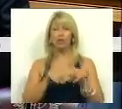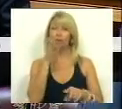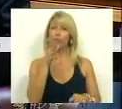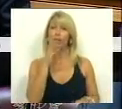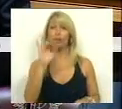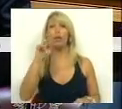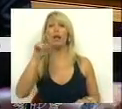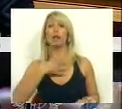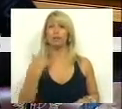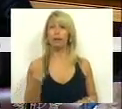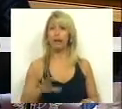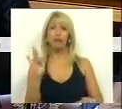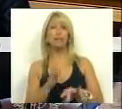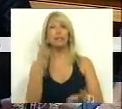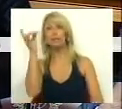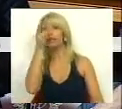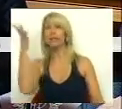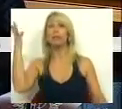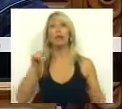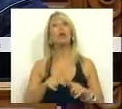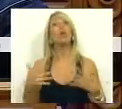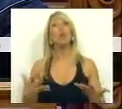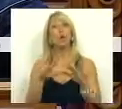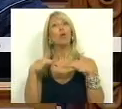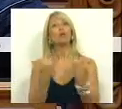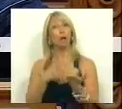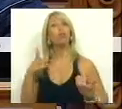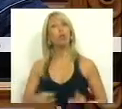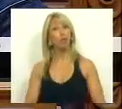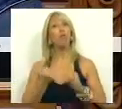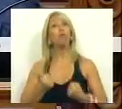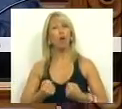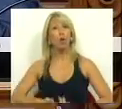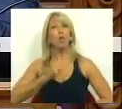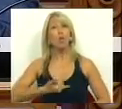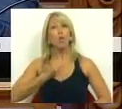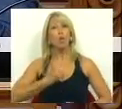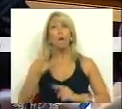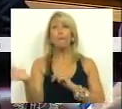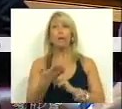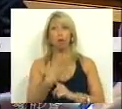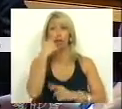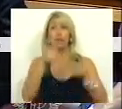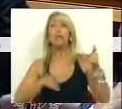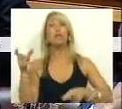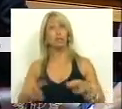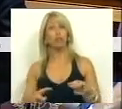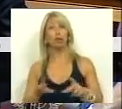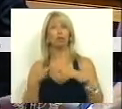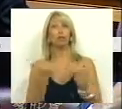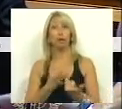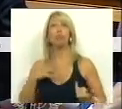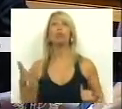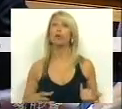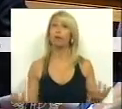hoje é muito forte na sociedade portuguesa. O sobressalto patriótico e cívico da sociedade portuguesa é um sobressalto